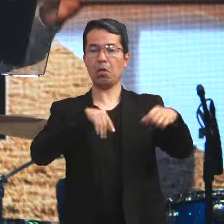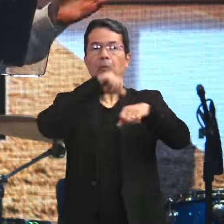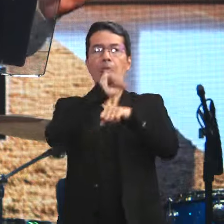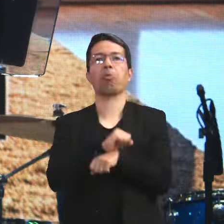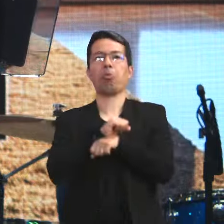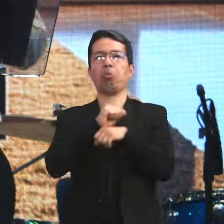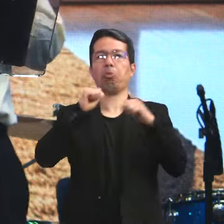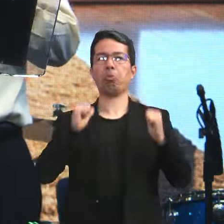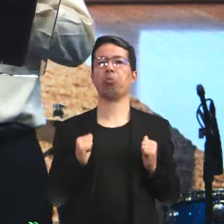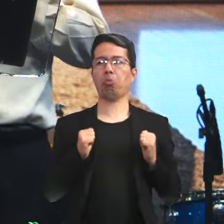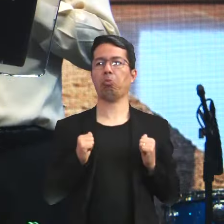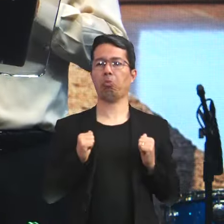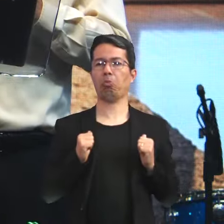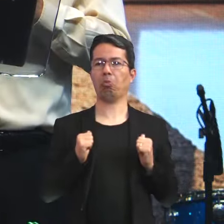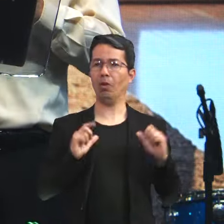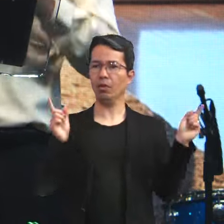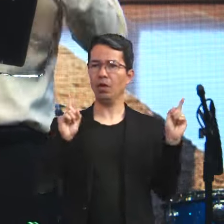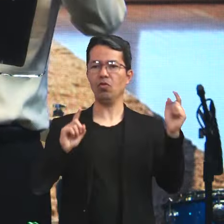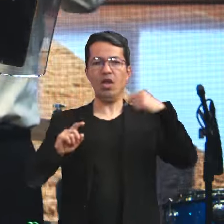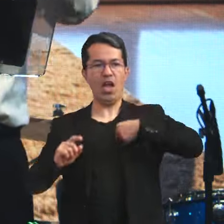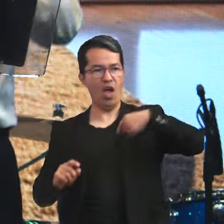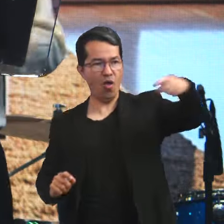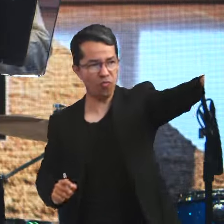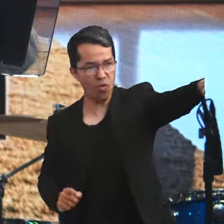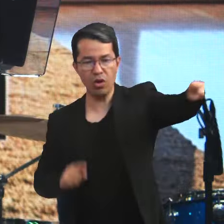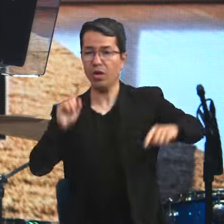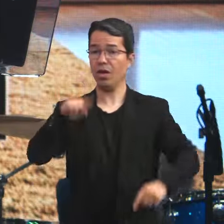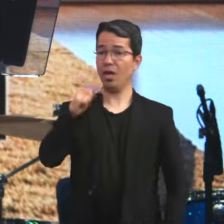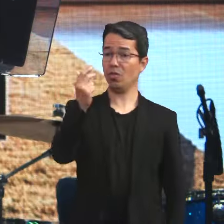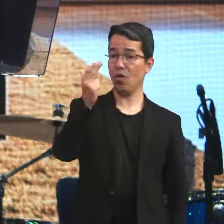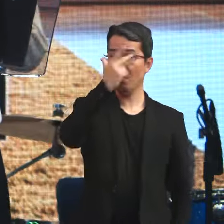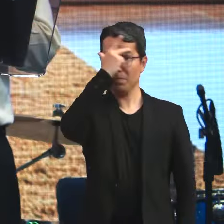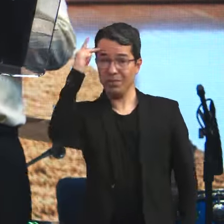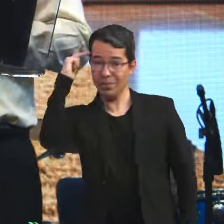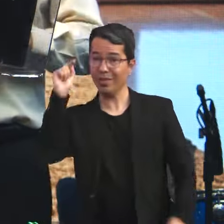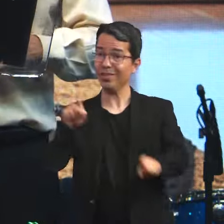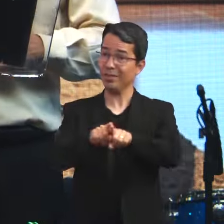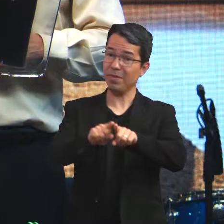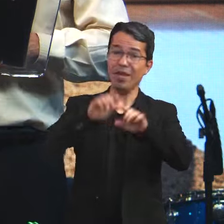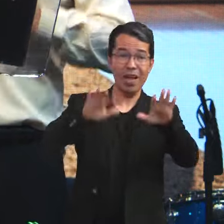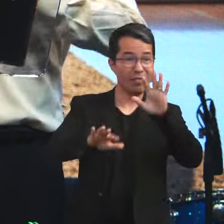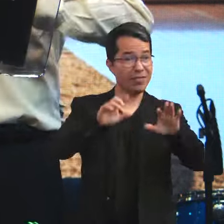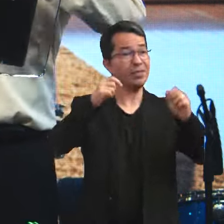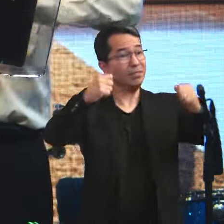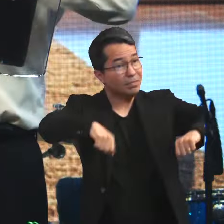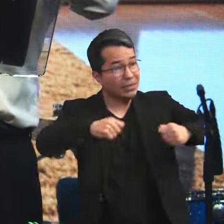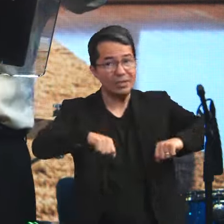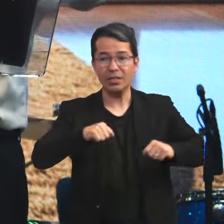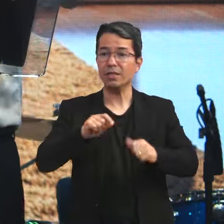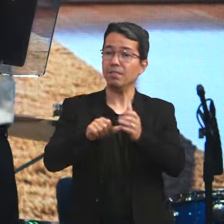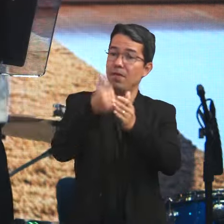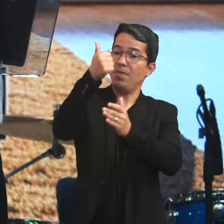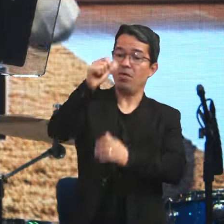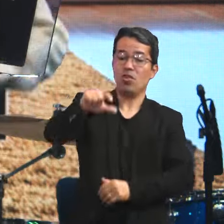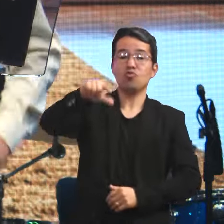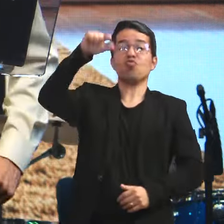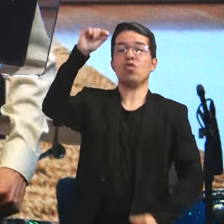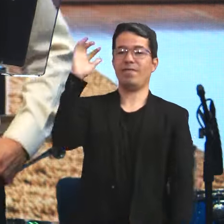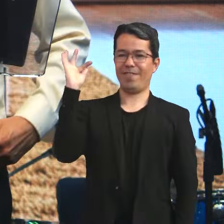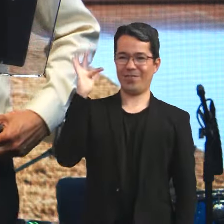estas essas pessoas em algum momento decidiram ir faculdade